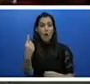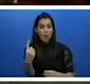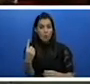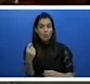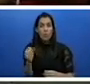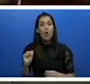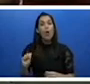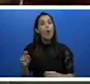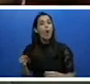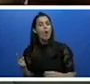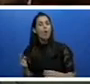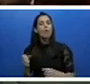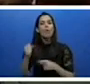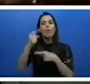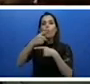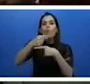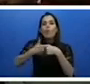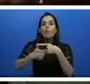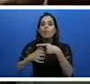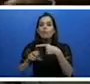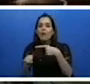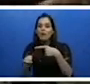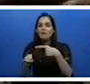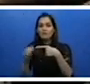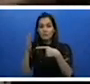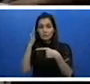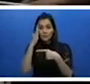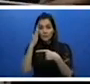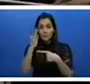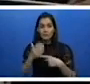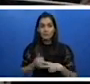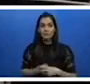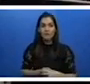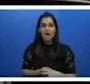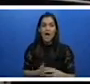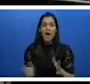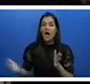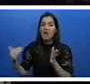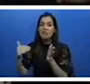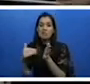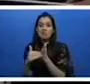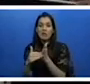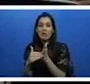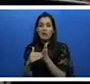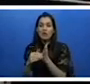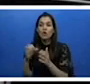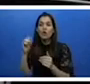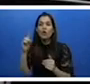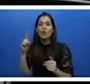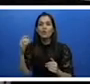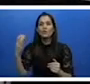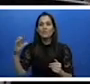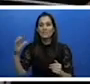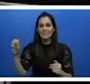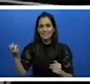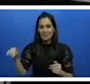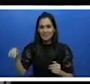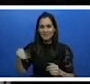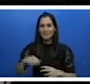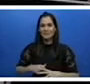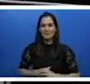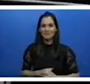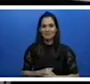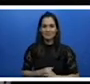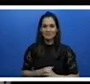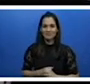1/10 de centímetro mais 1/10 de centímetro, até chegar no total de 10, para